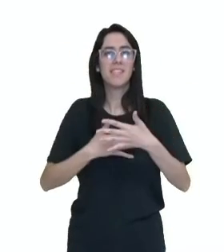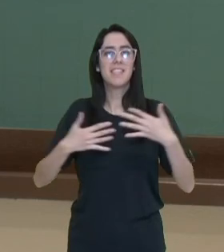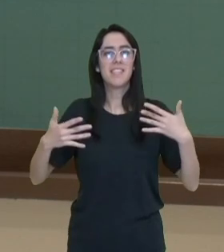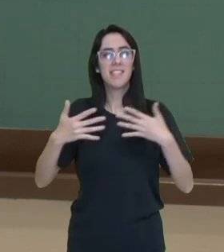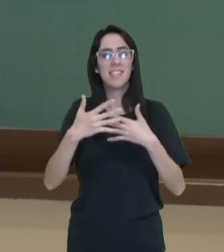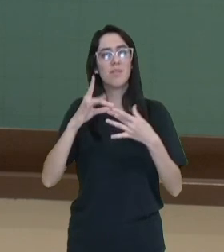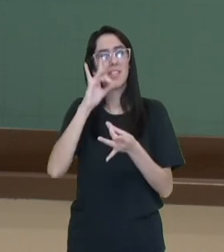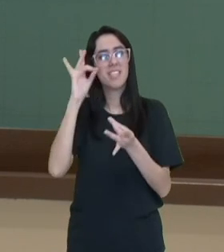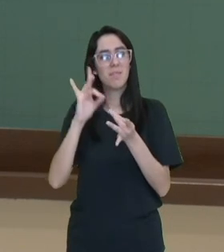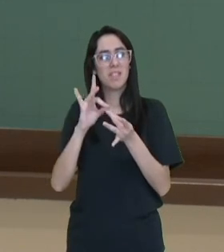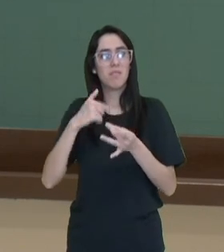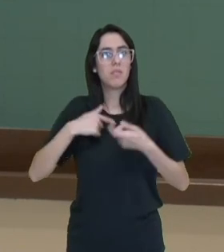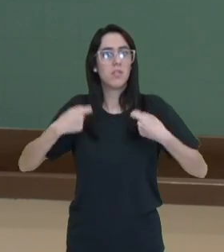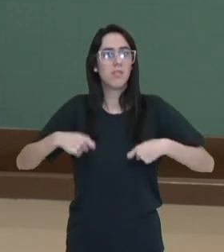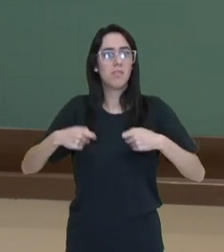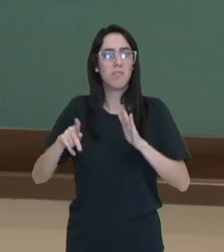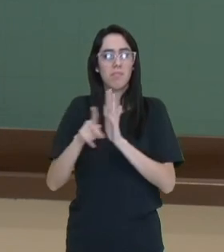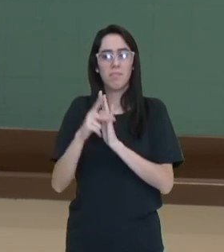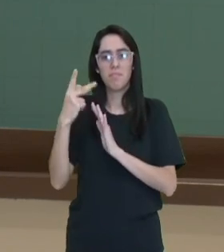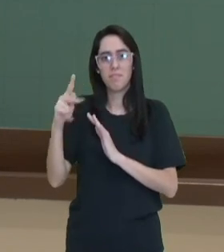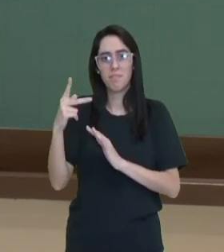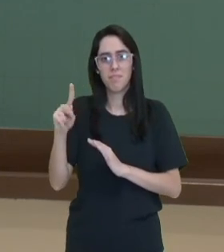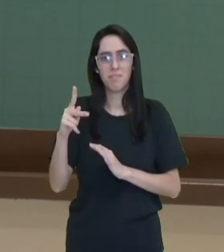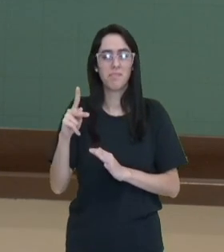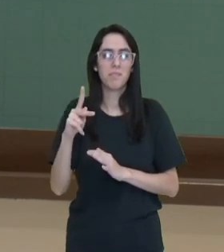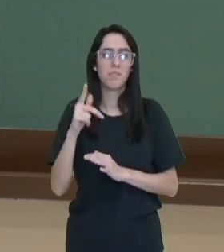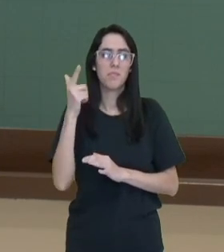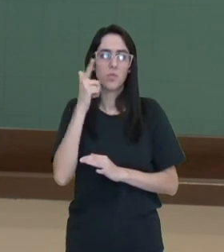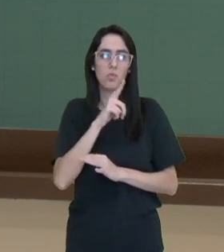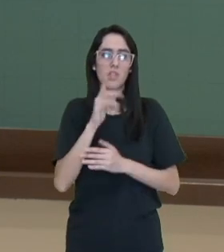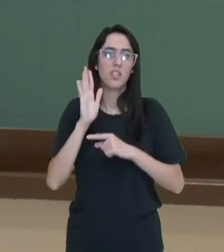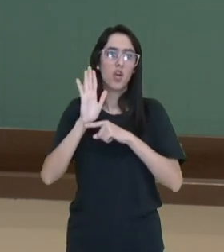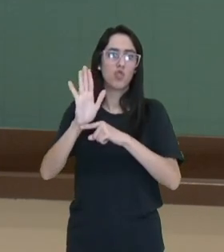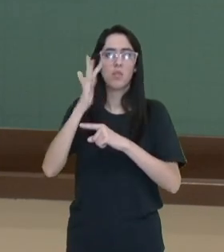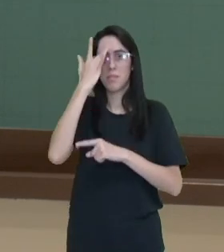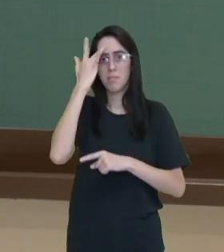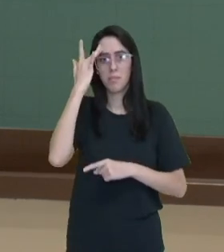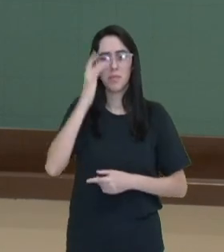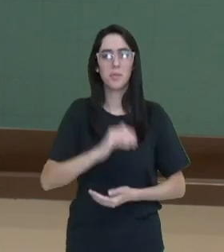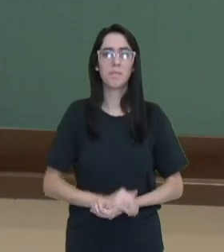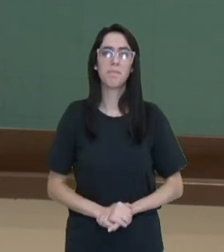que eu preciso para recuperar um paciente, por exemplo.